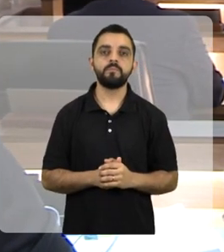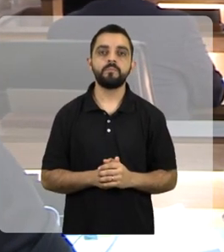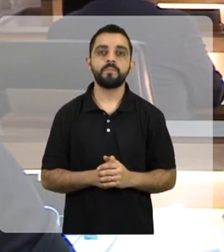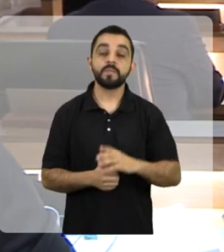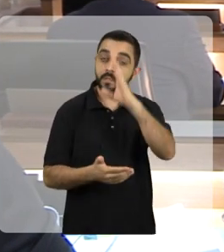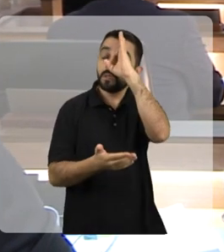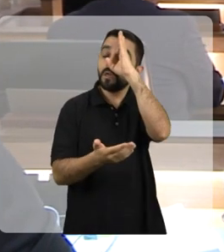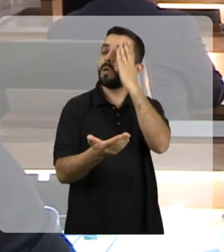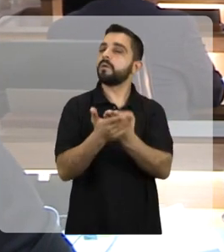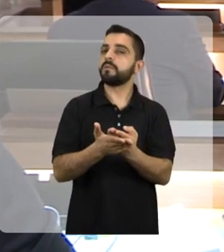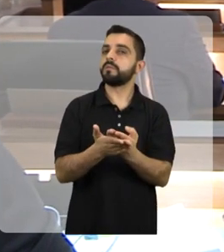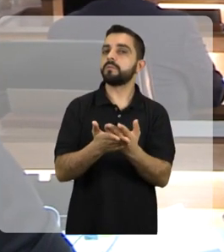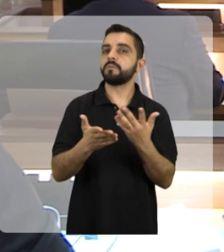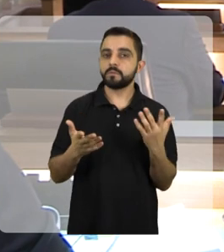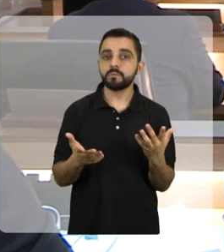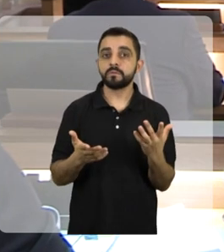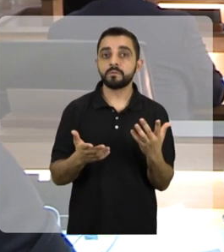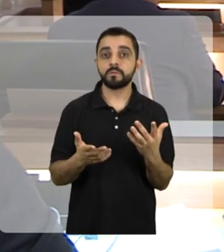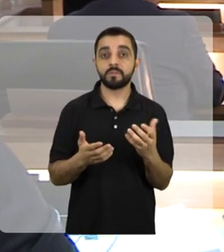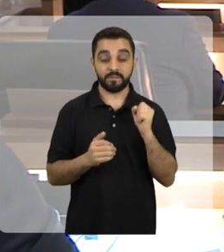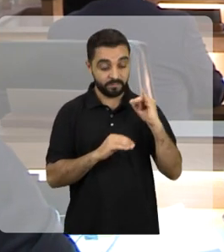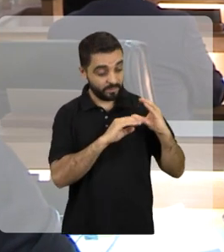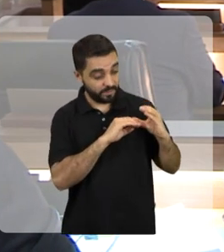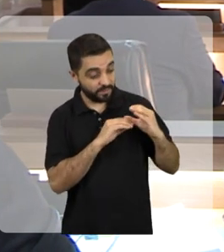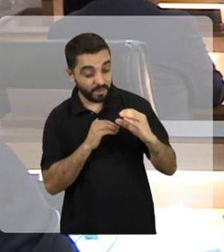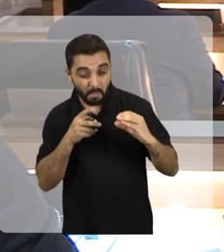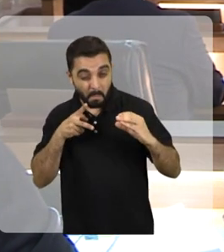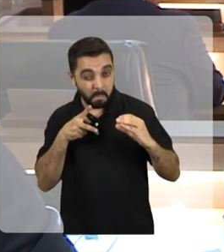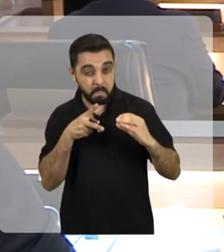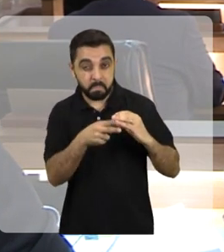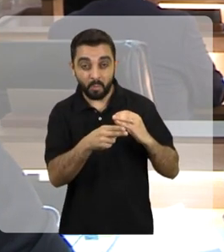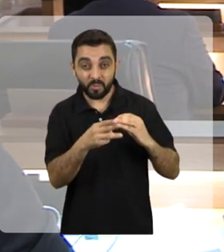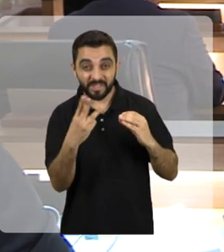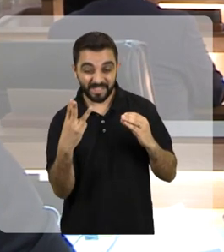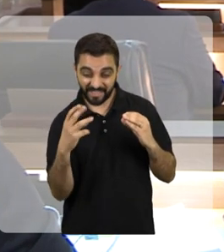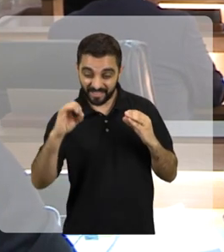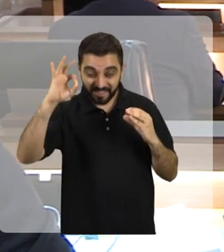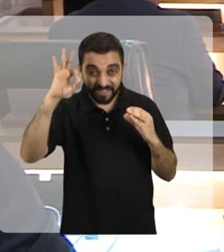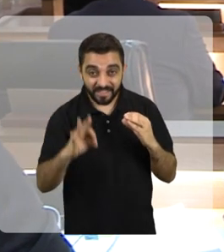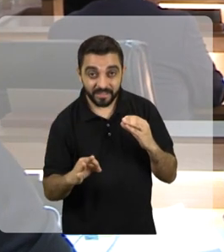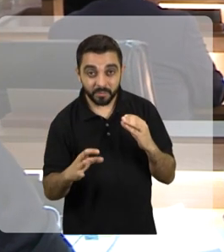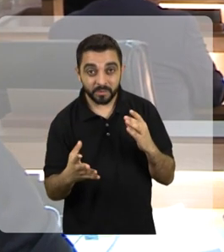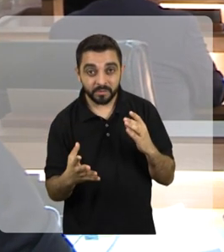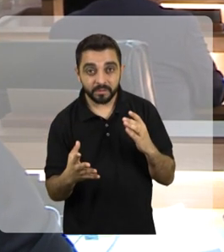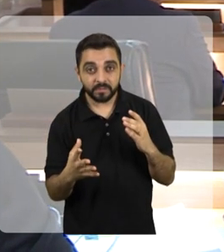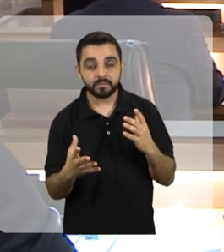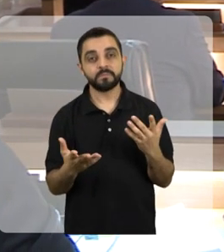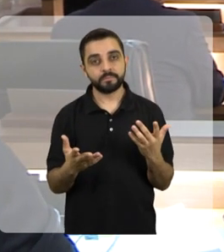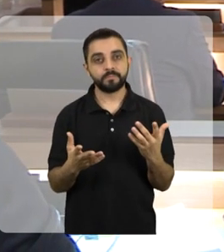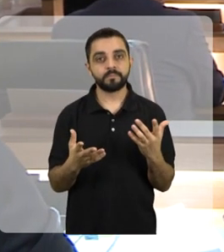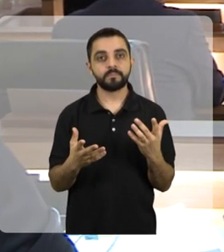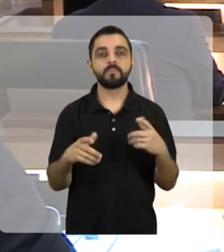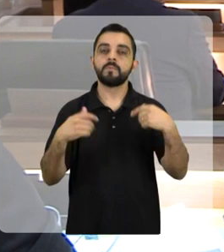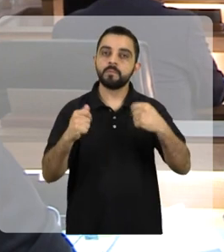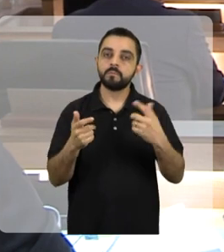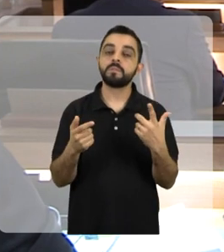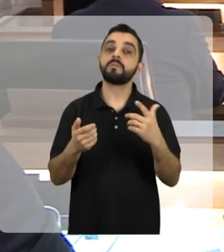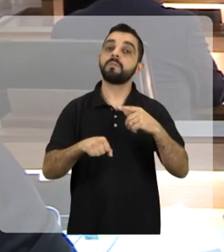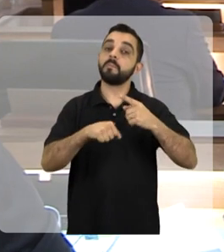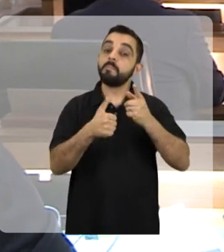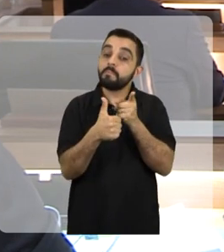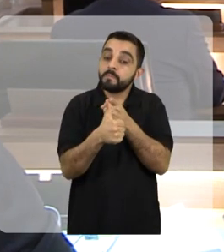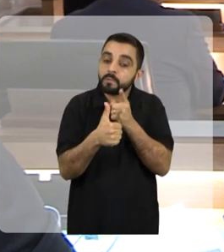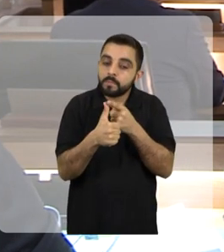acreditamos que um corte, sobretudo dessa magnitude, em primeiro lugar, tem que ser precedido de